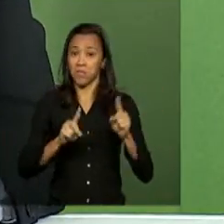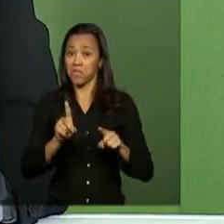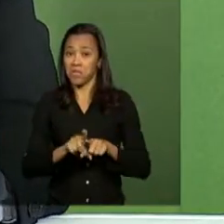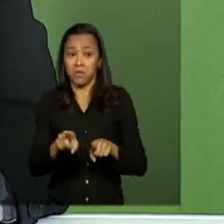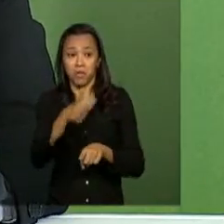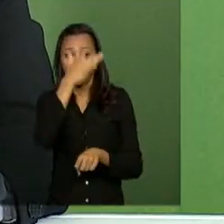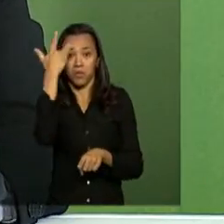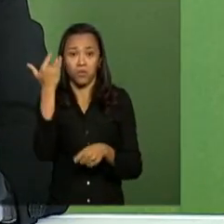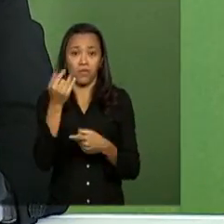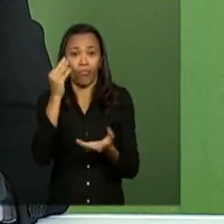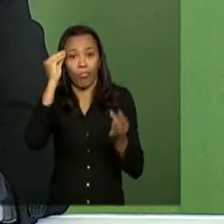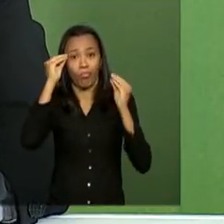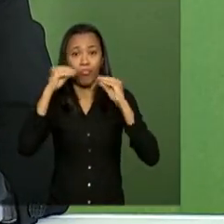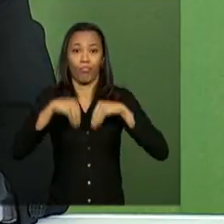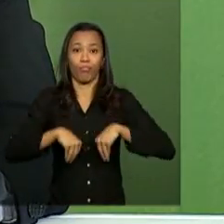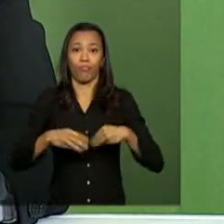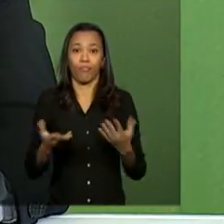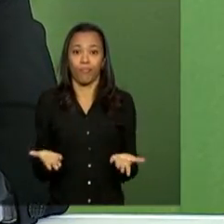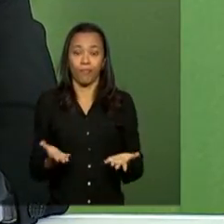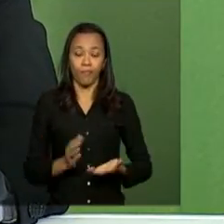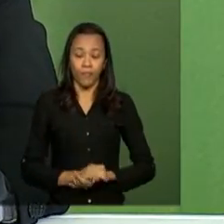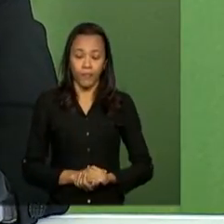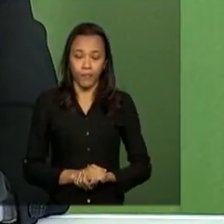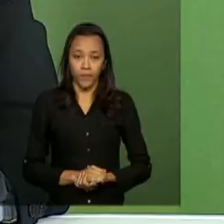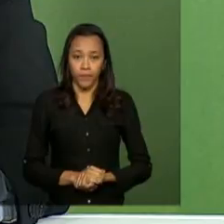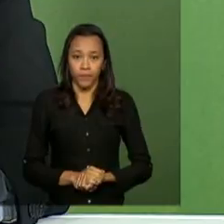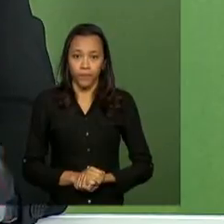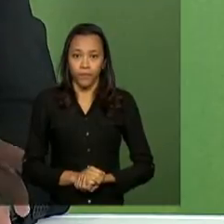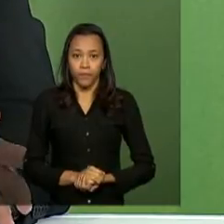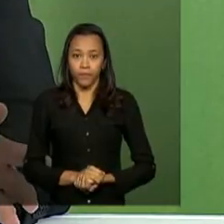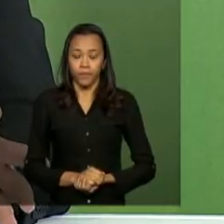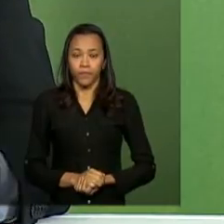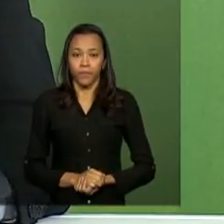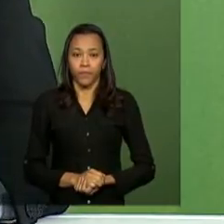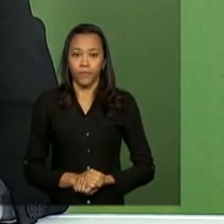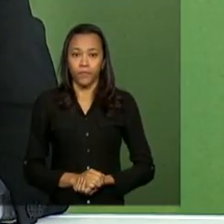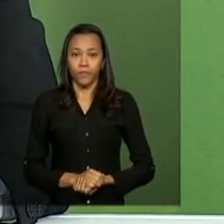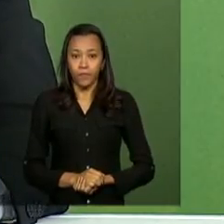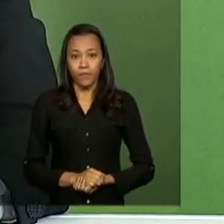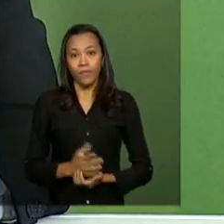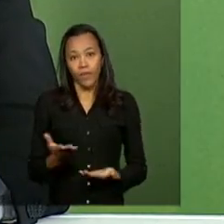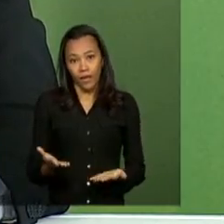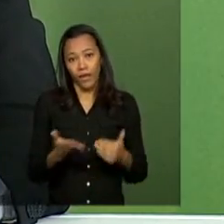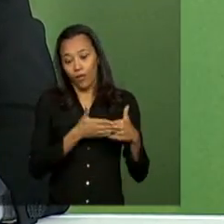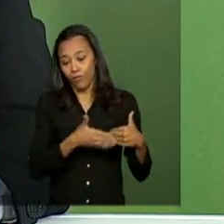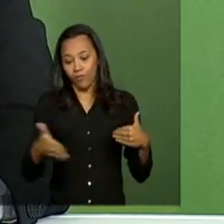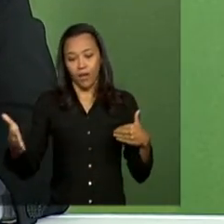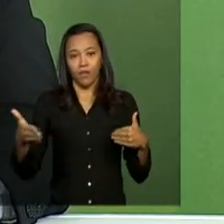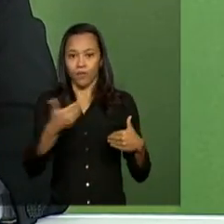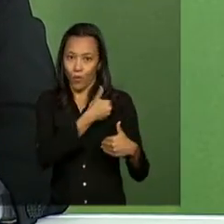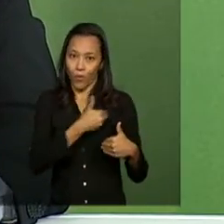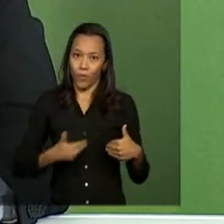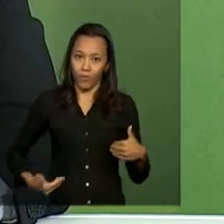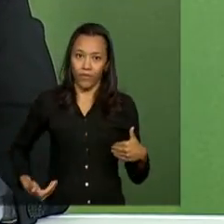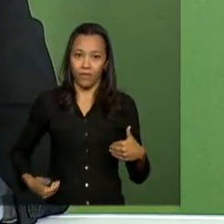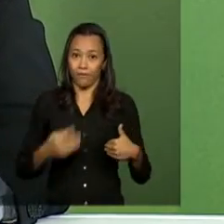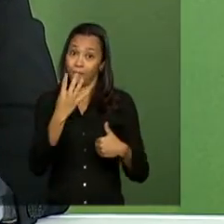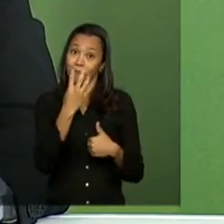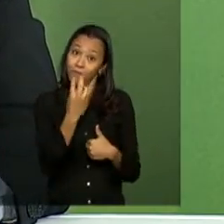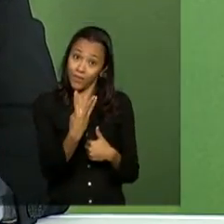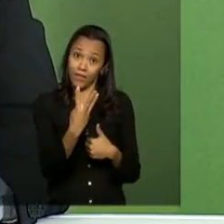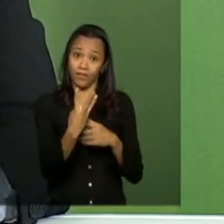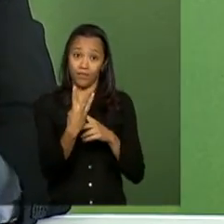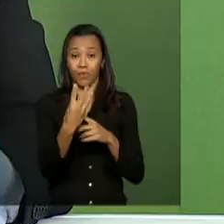esquece 3 é tudo azul do governo não é 4 último ano a gente não